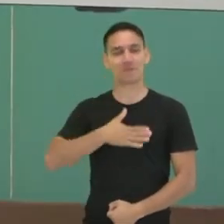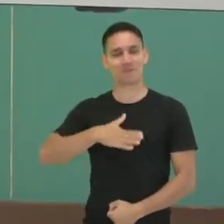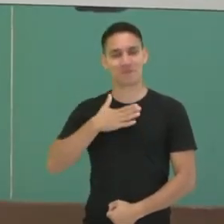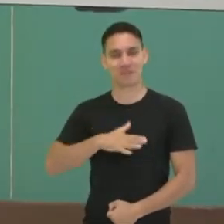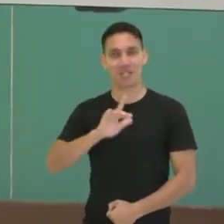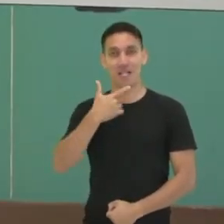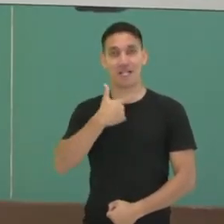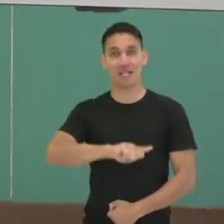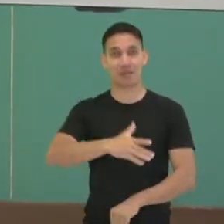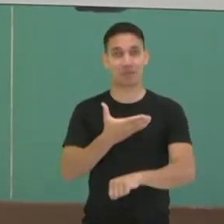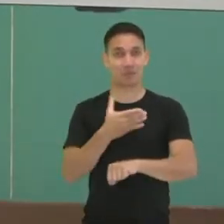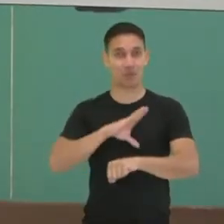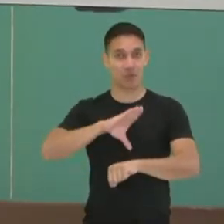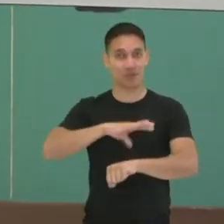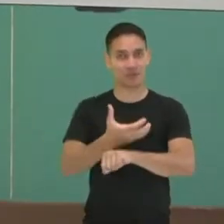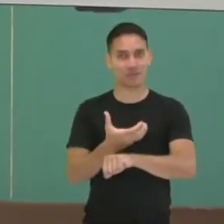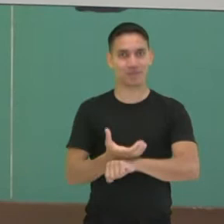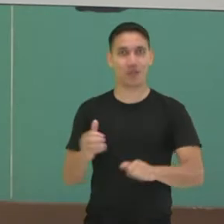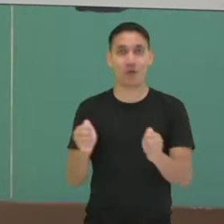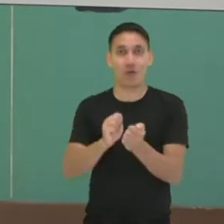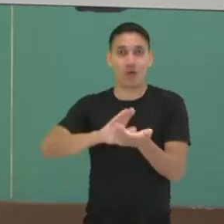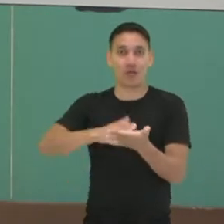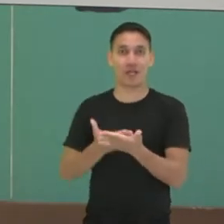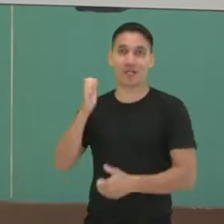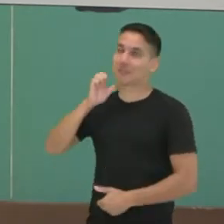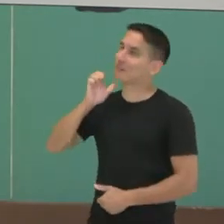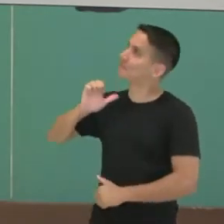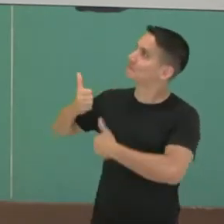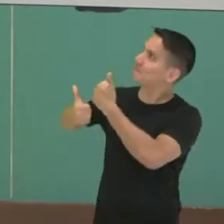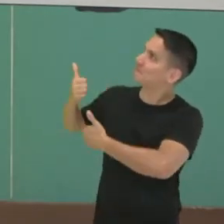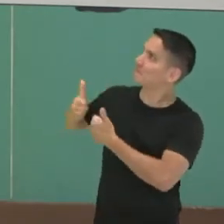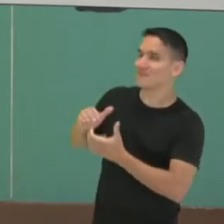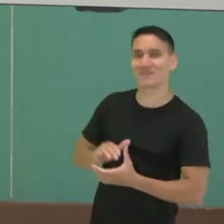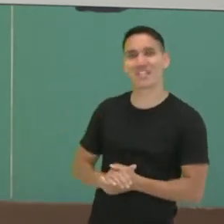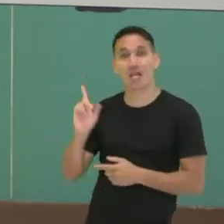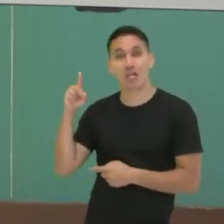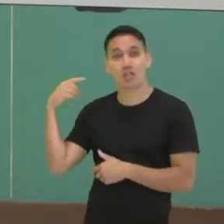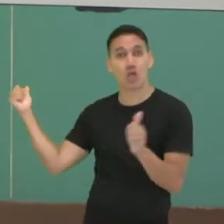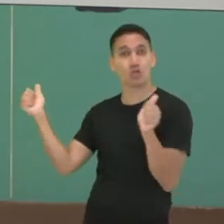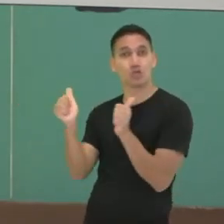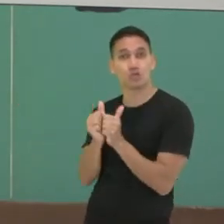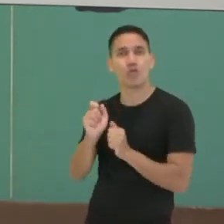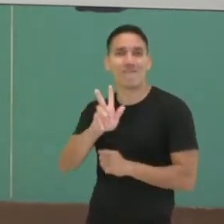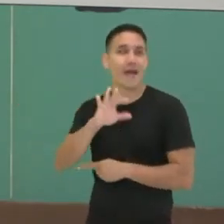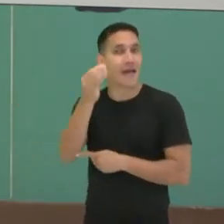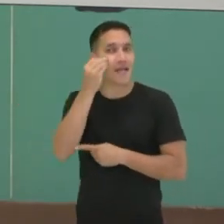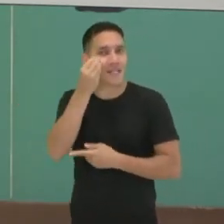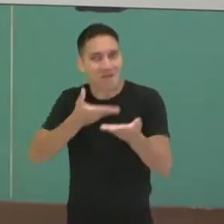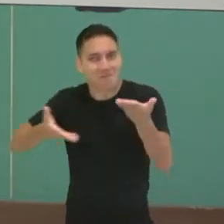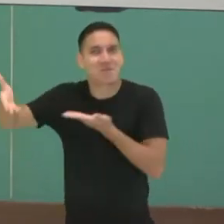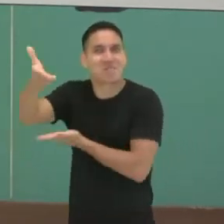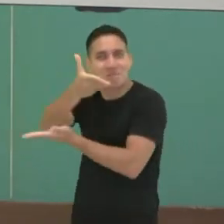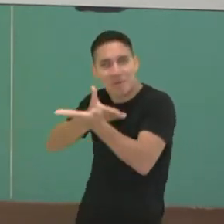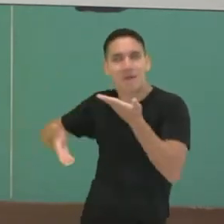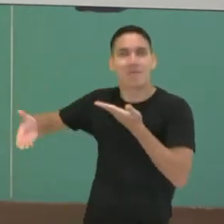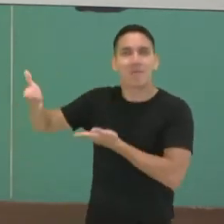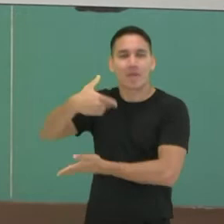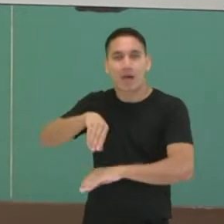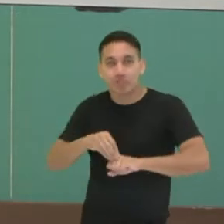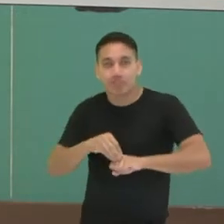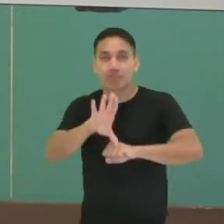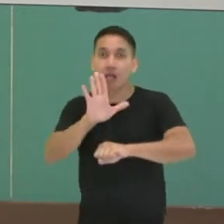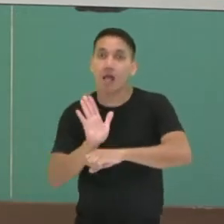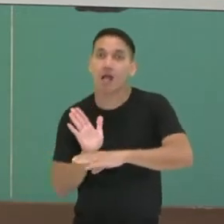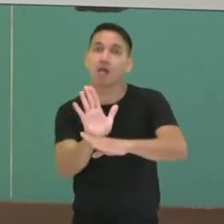língua portuguesa. Estou aqui com o meu amigo Ozion e vamos juntos tentar fazer um trabalho colaborativo para contribuir